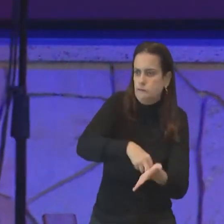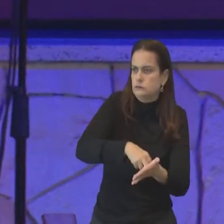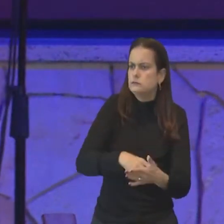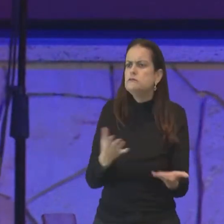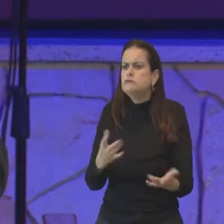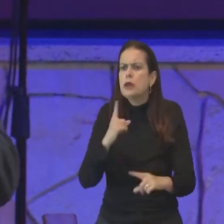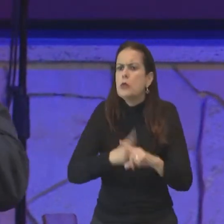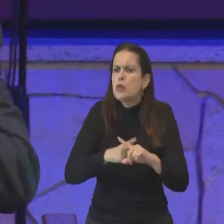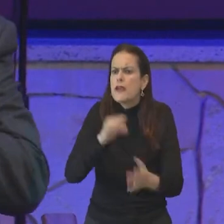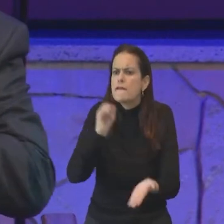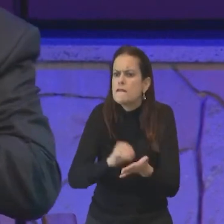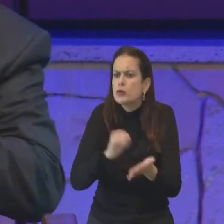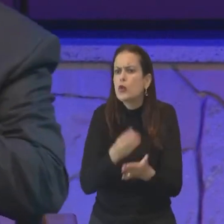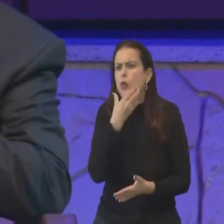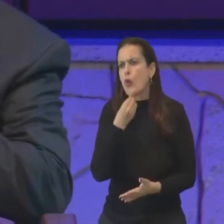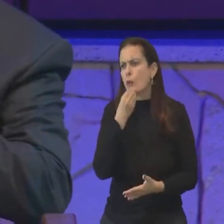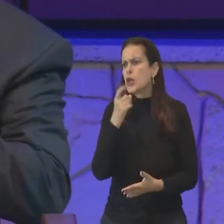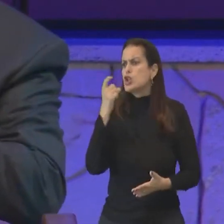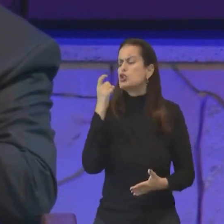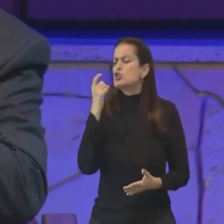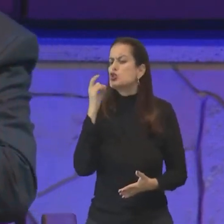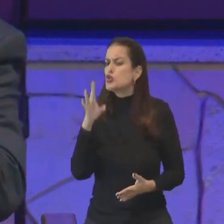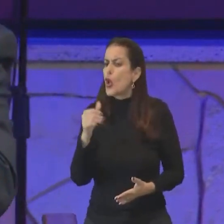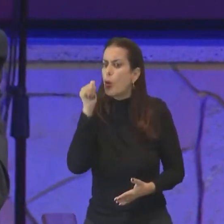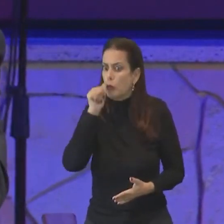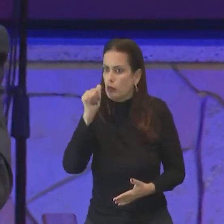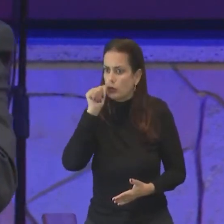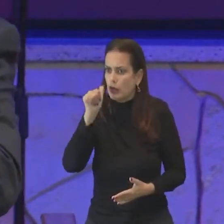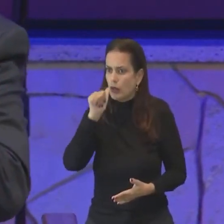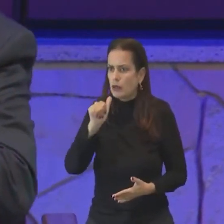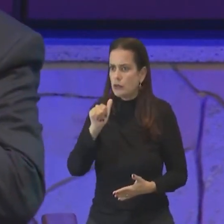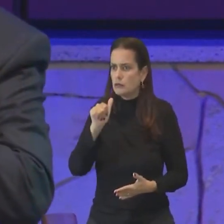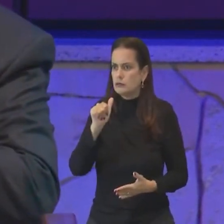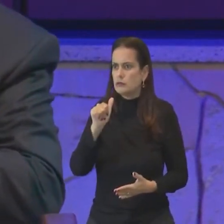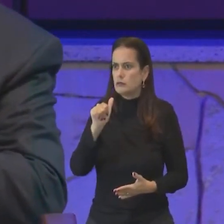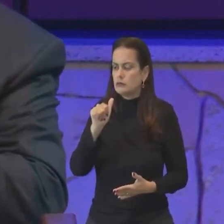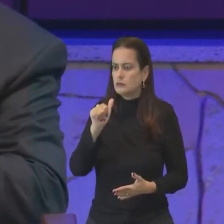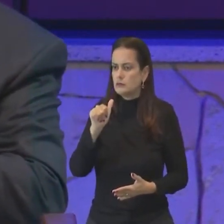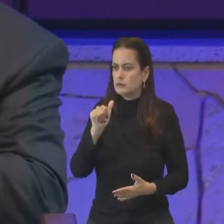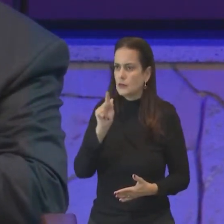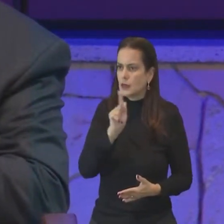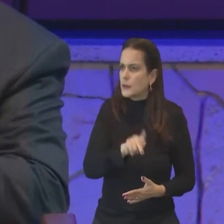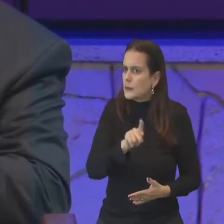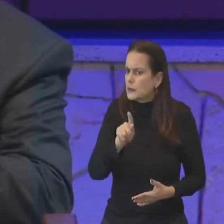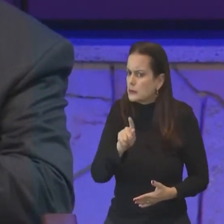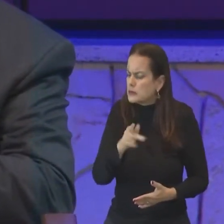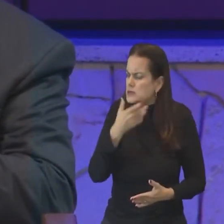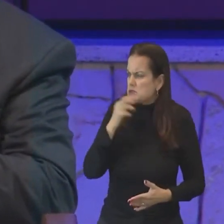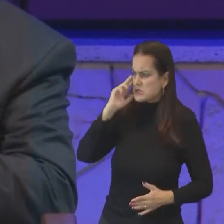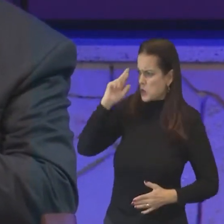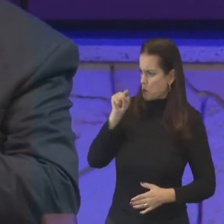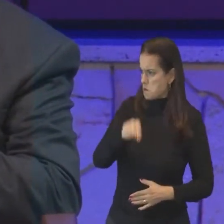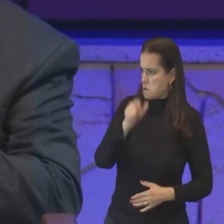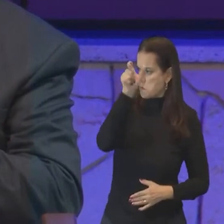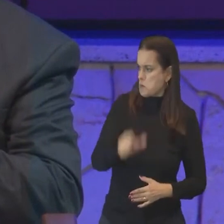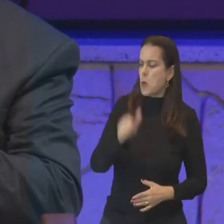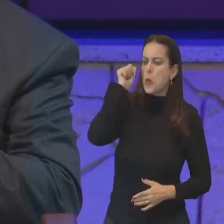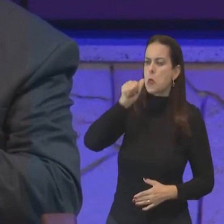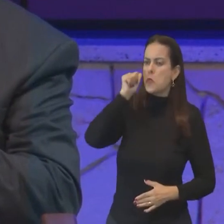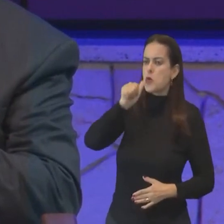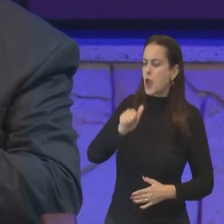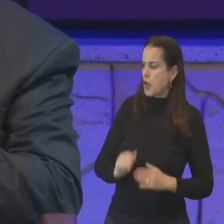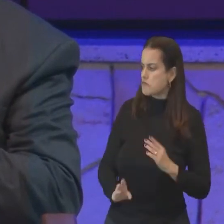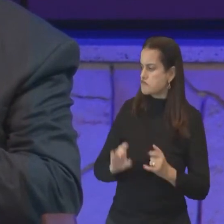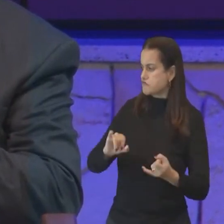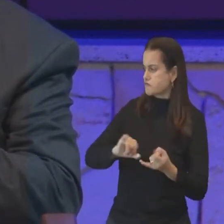que só aquela mulher? Mestre, esta mulher foi apanhada